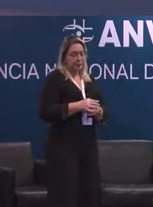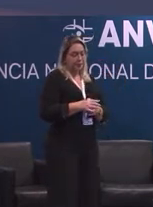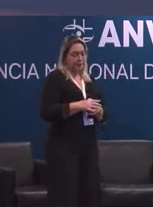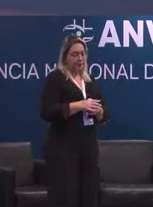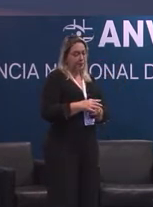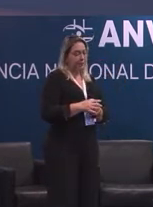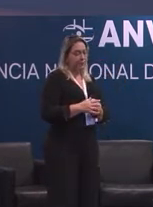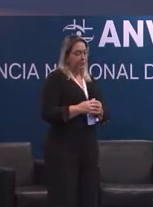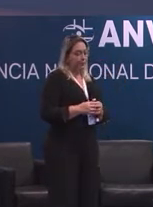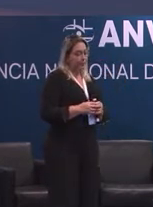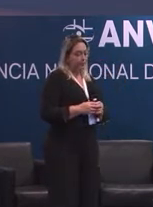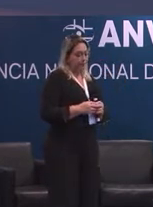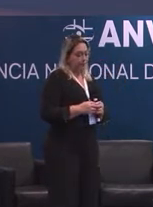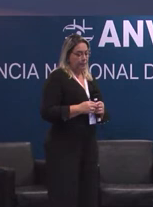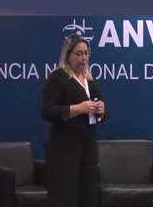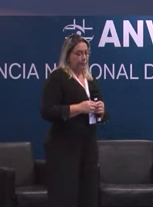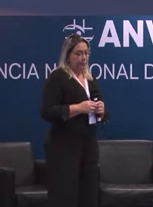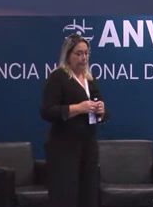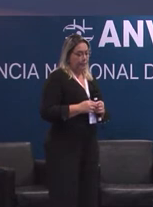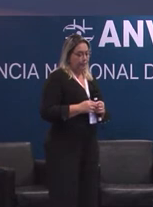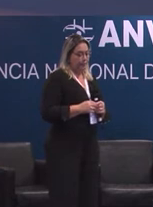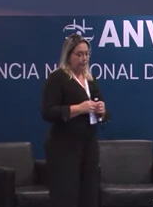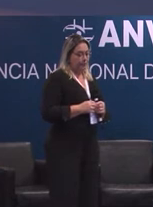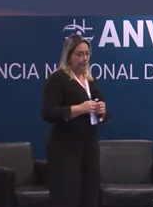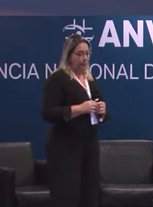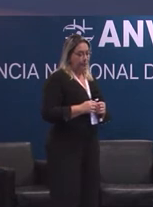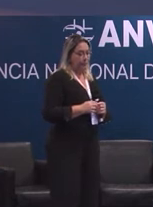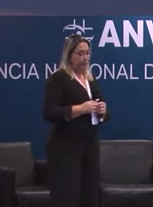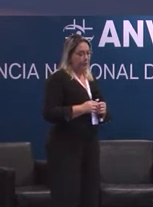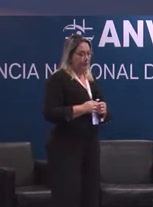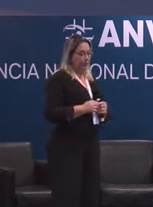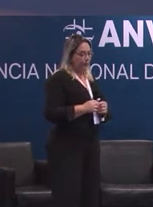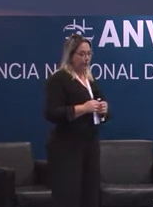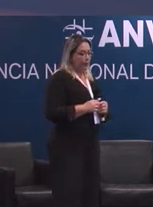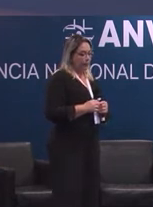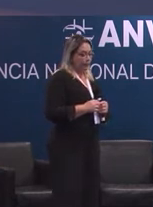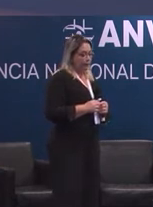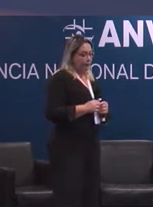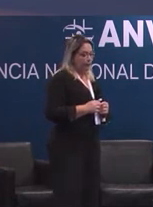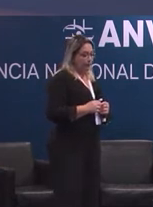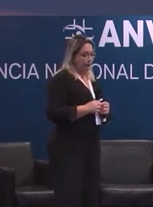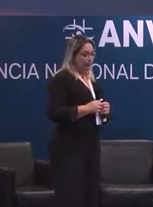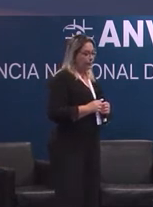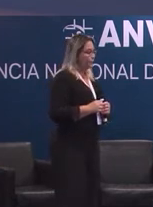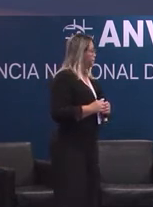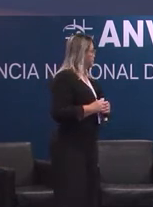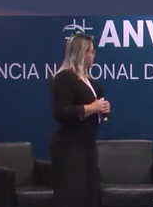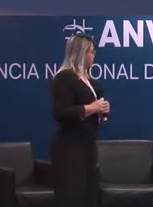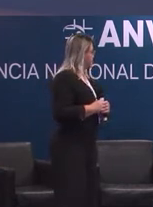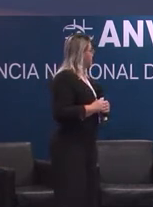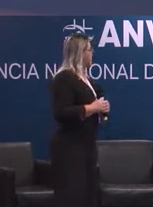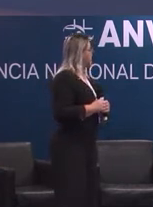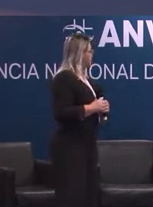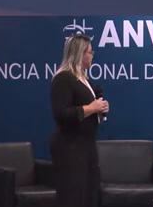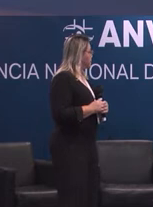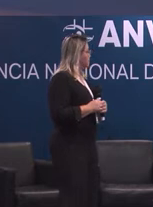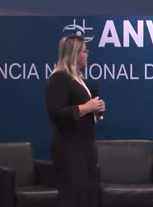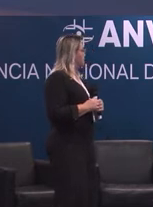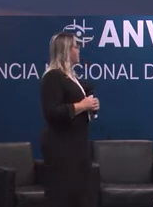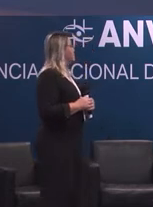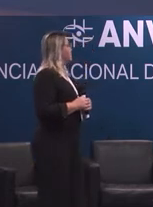de atividades econômicas, não é isso? Então, esse relatório foi aprovado na data de